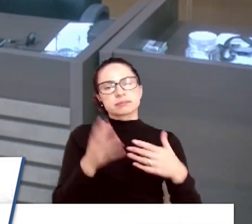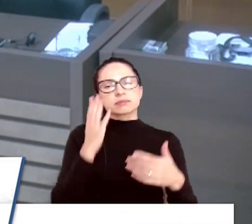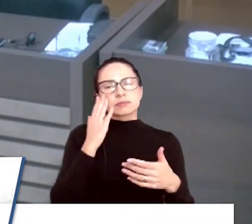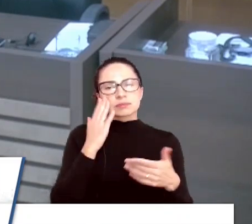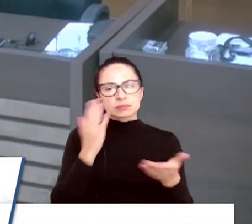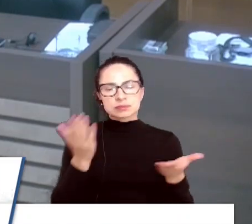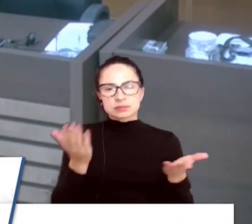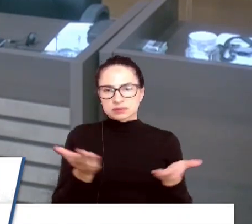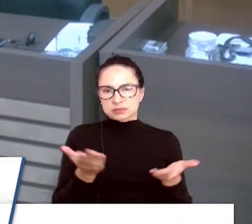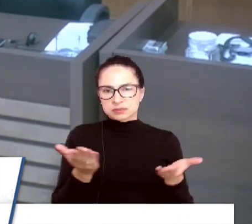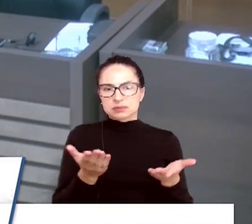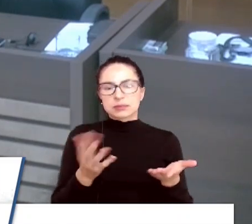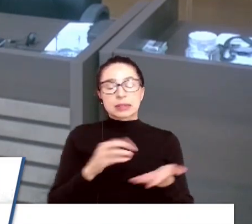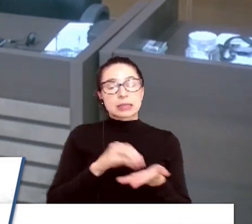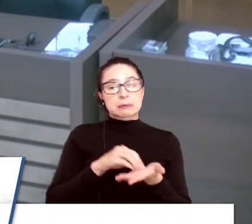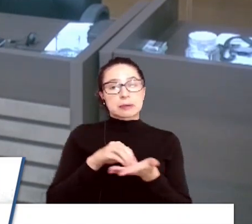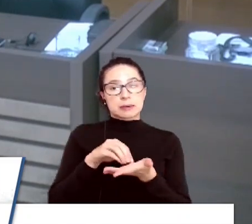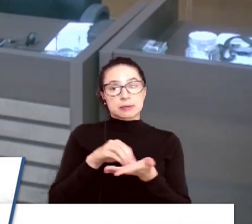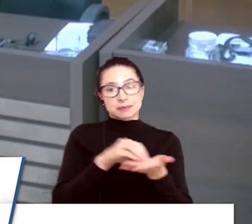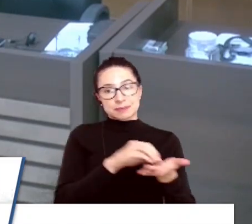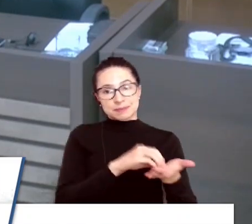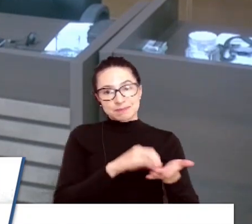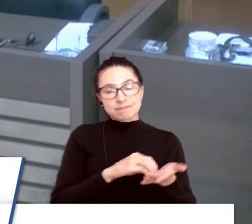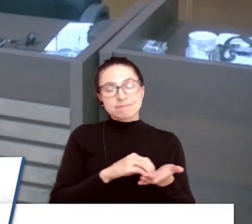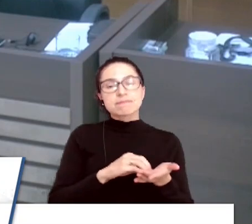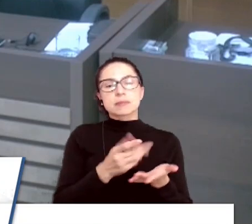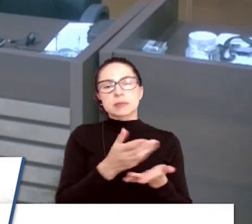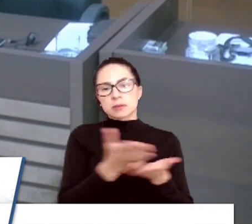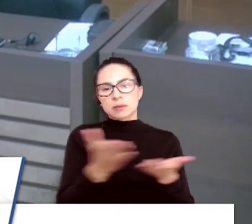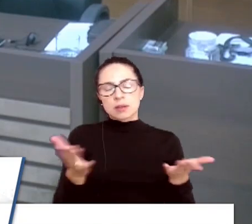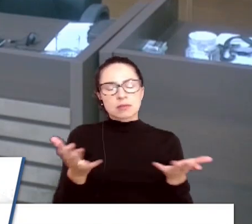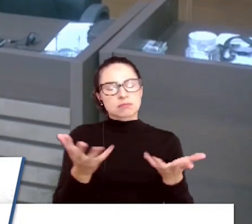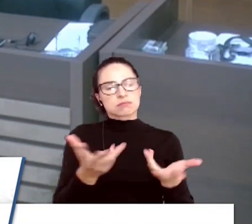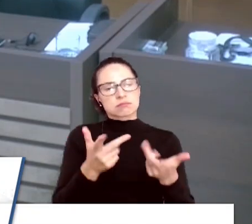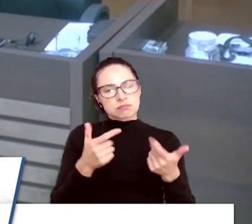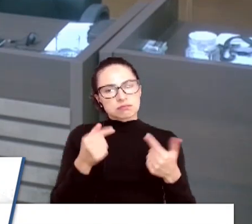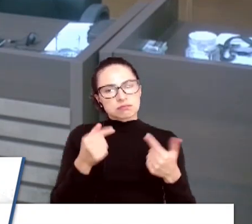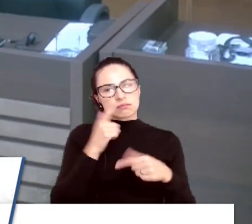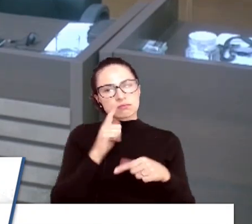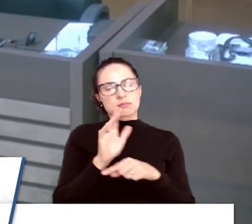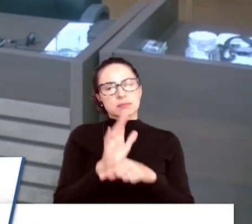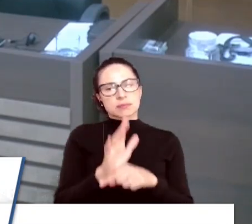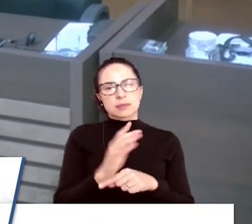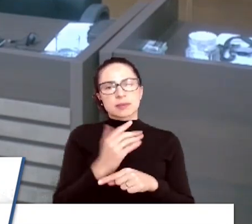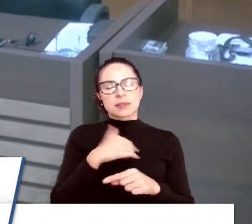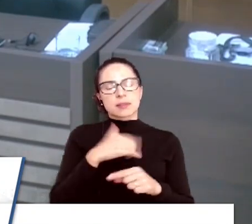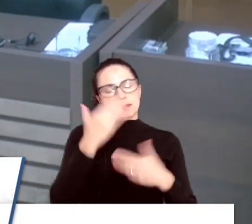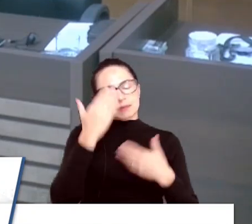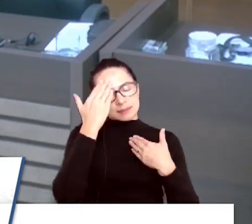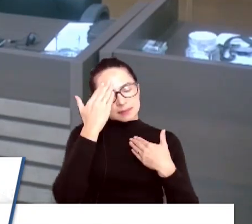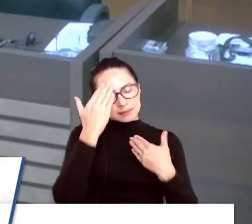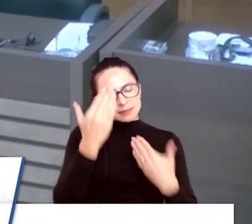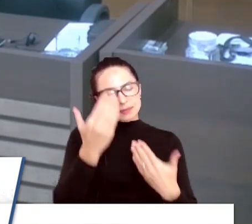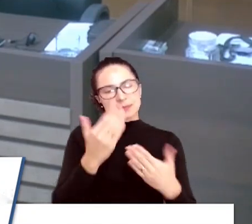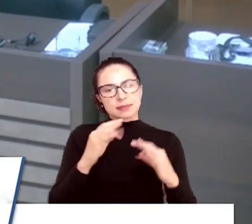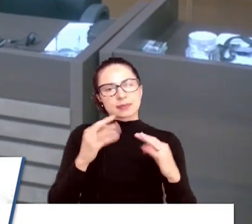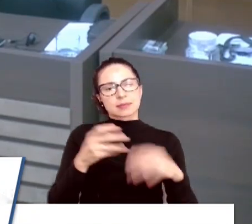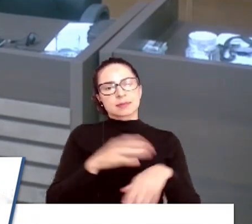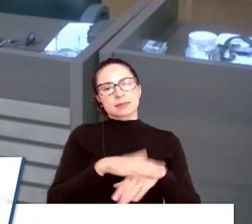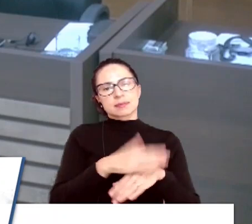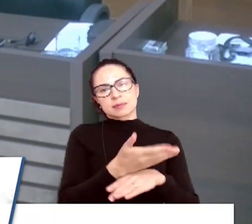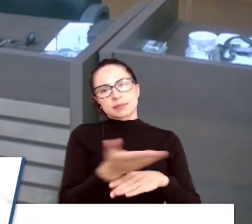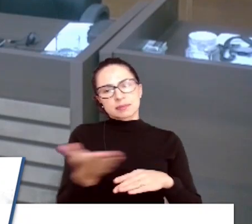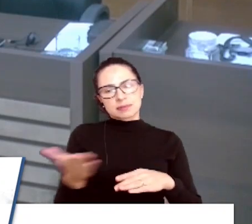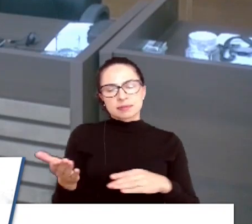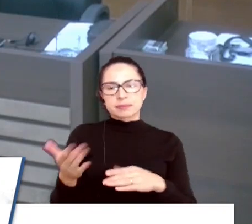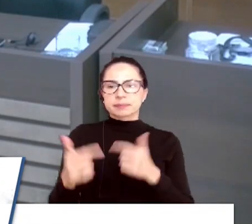dia falta muito e vocês fazem isso com excelência. Então, nossa eterna gratidão por tudo que fazem e